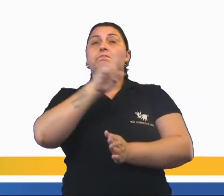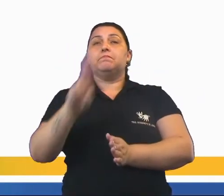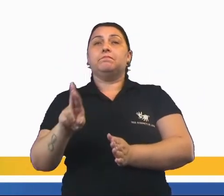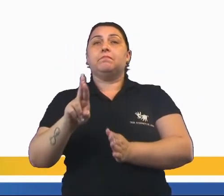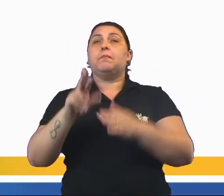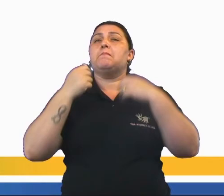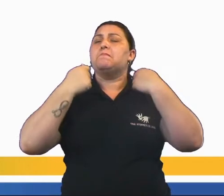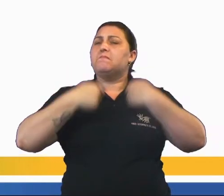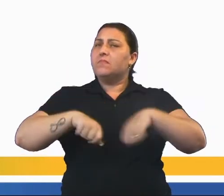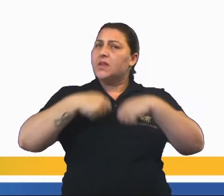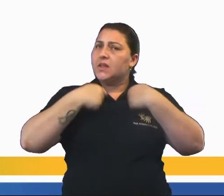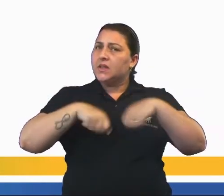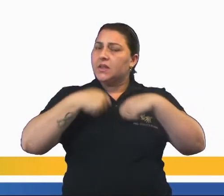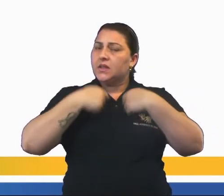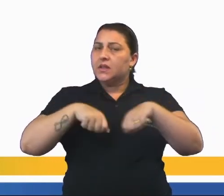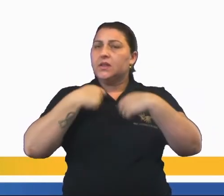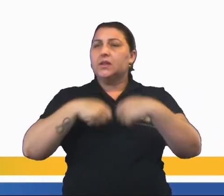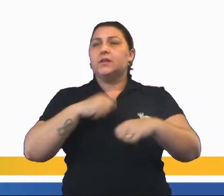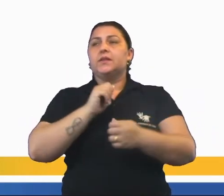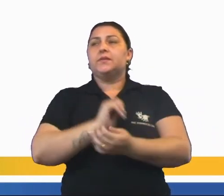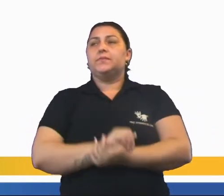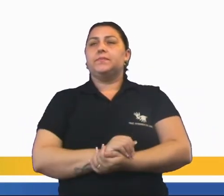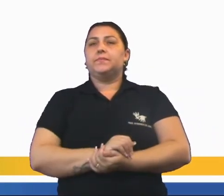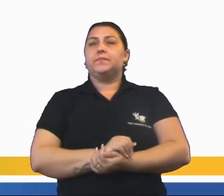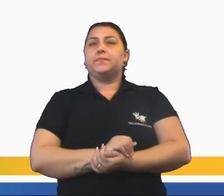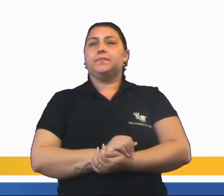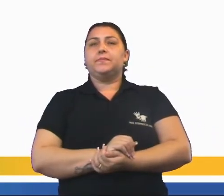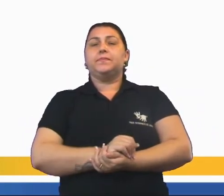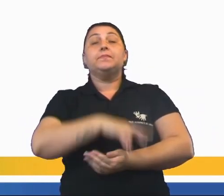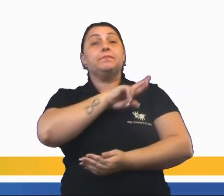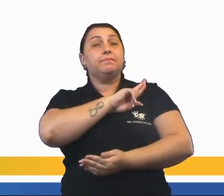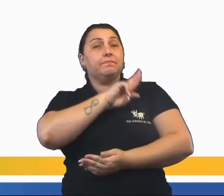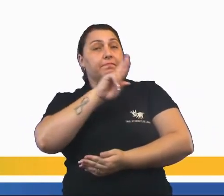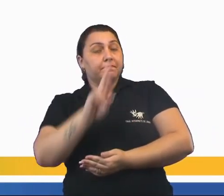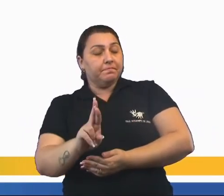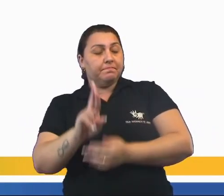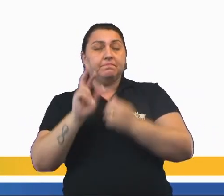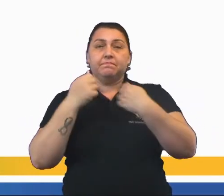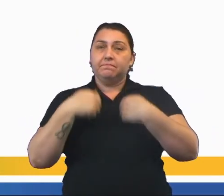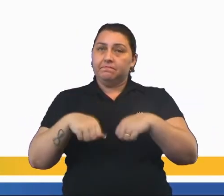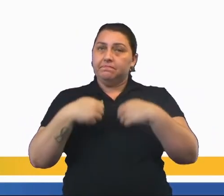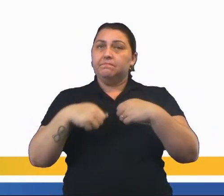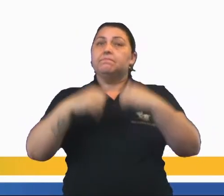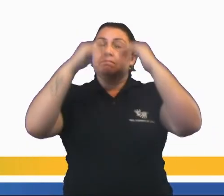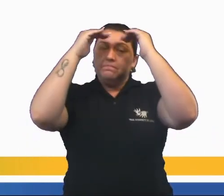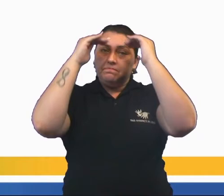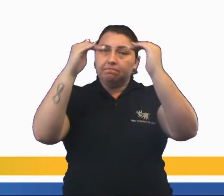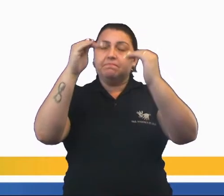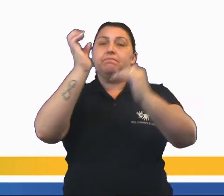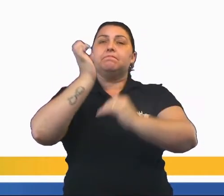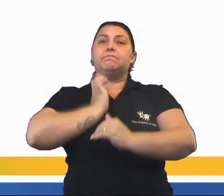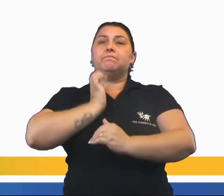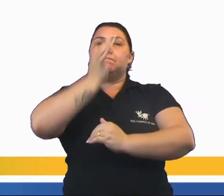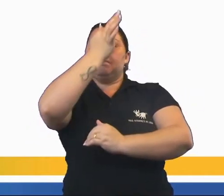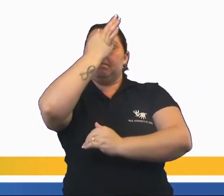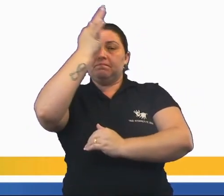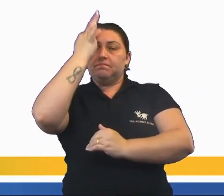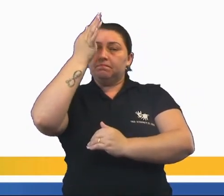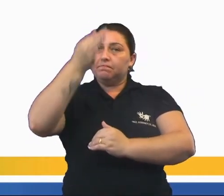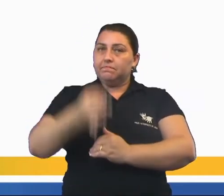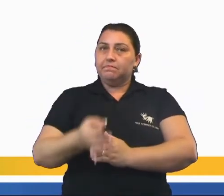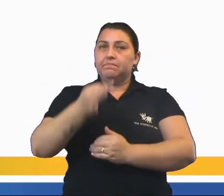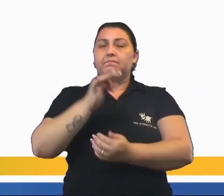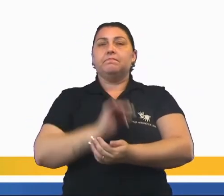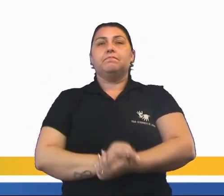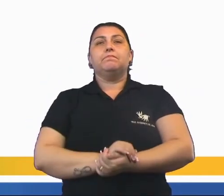é necessariamente... A questão religiosa deve se submeter à ética filosófica,